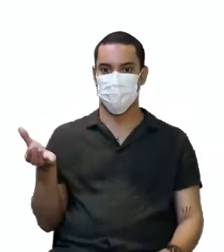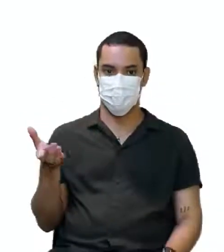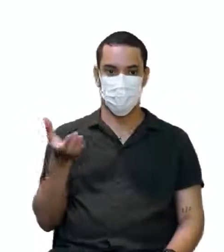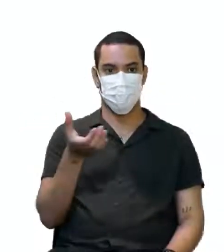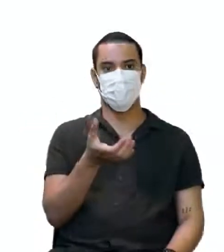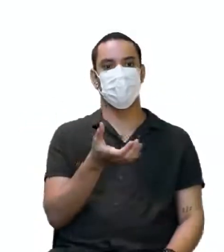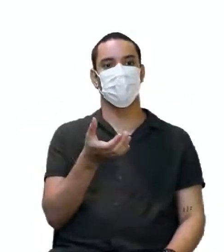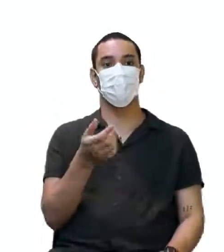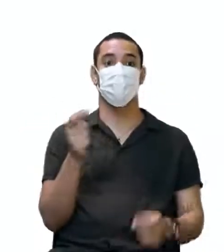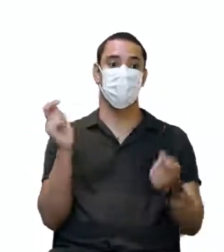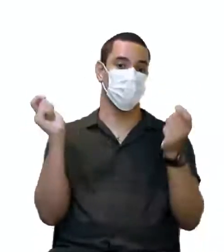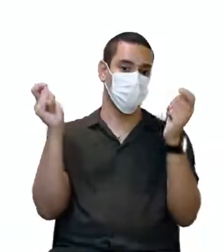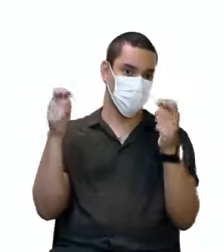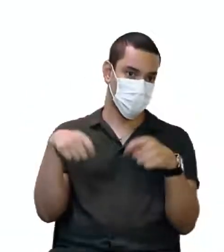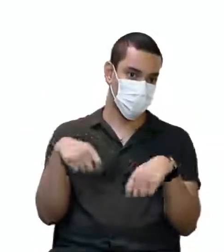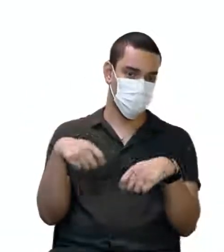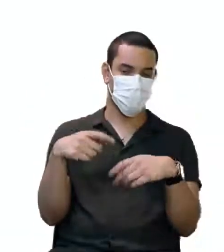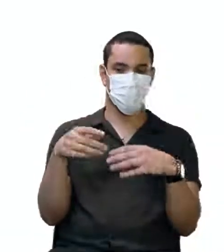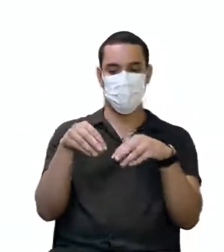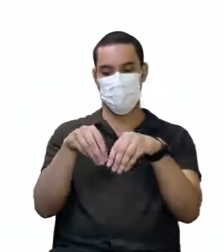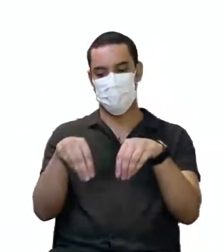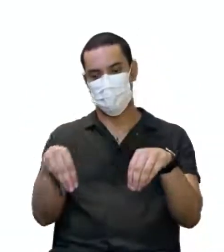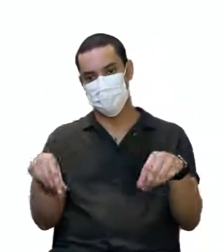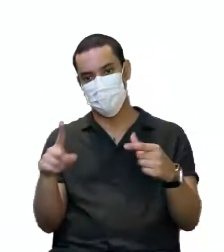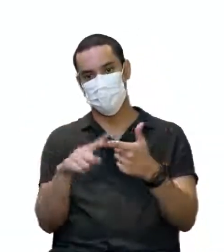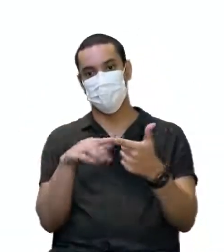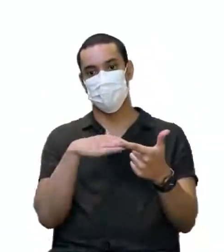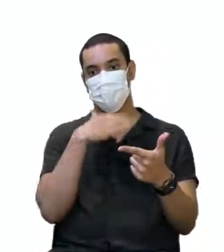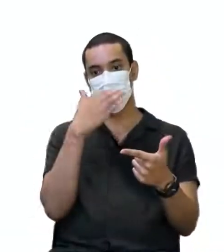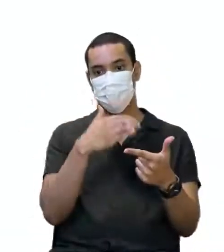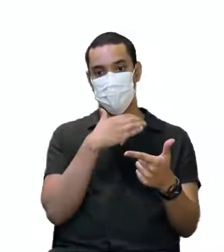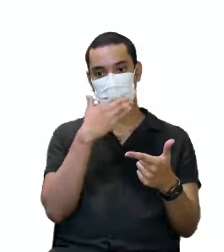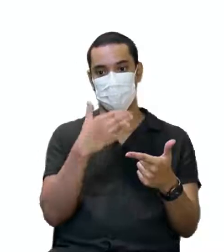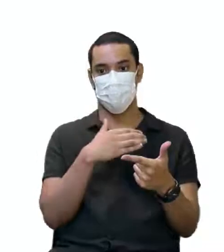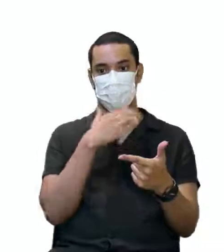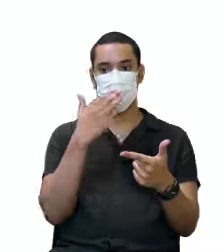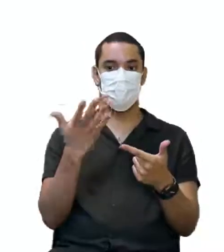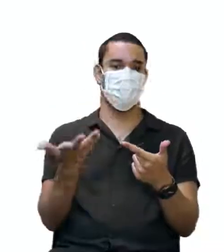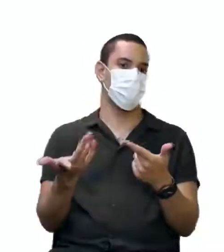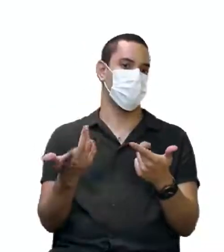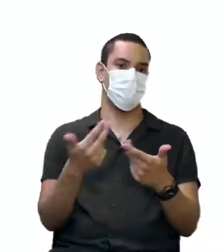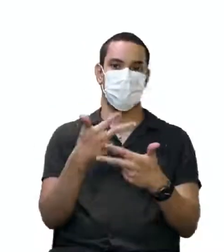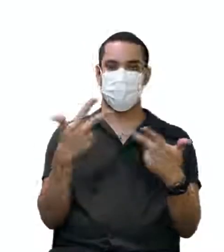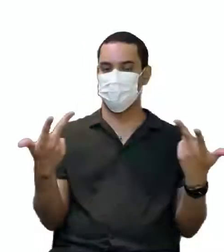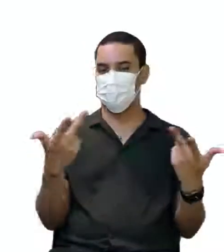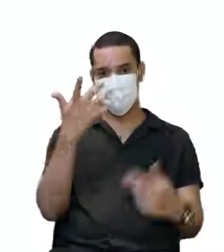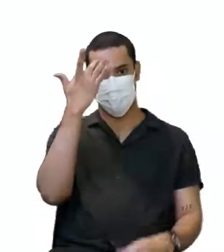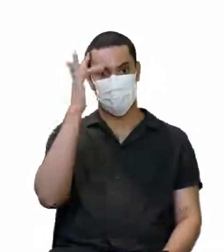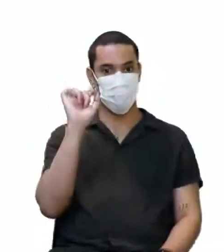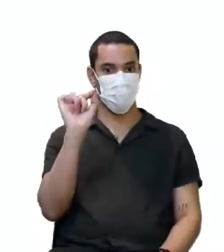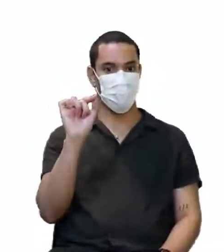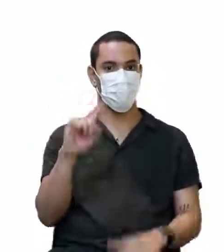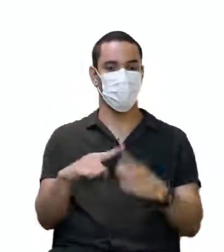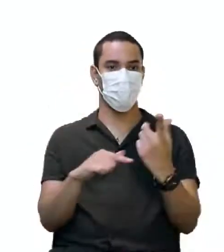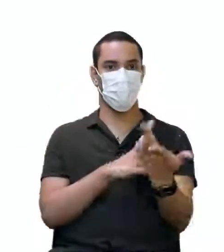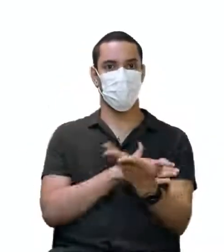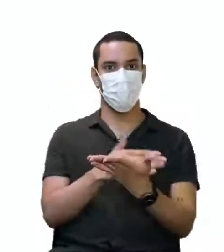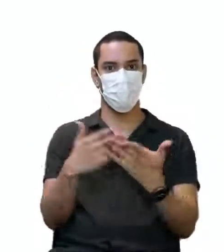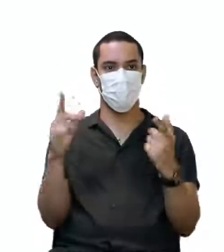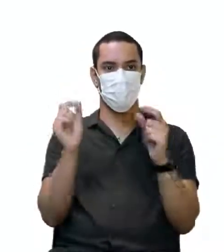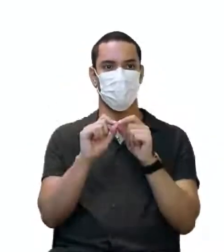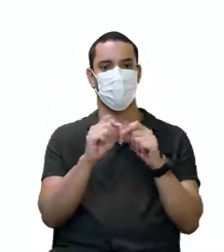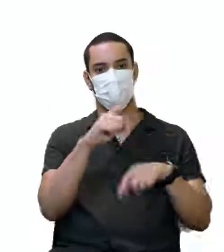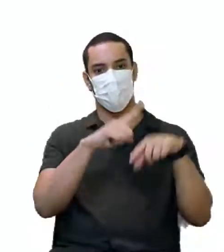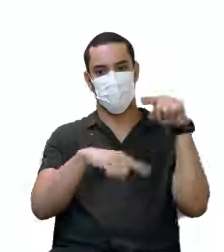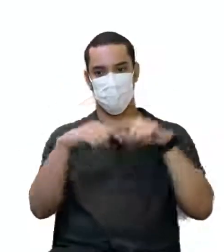ali. Pode ser alguma semente ou algum fruto que foi colhido ali. Então, eles já estavam aí começando a fabricar alguns instrumentos